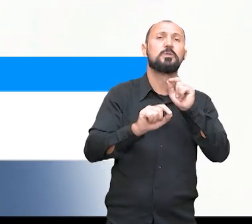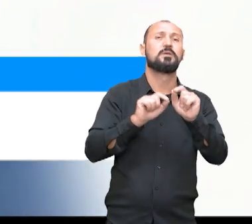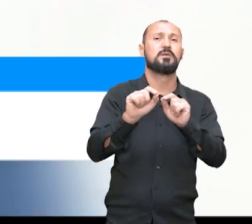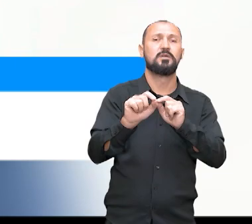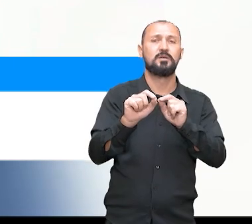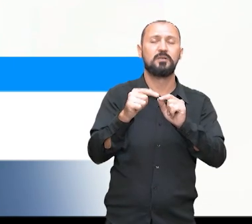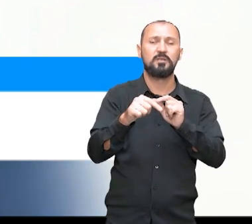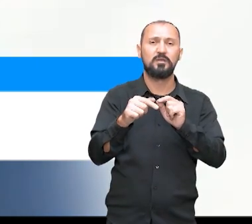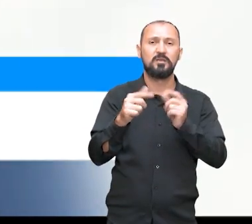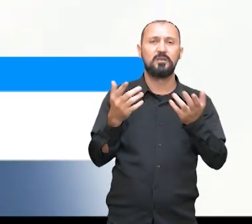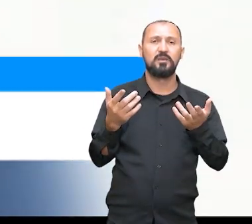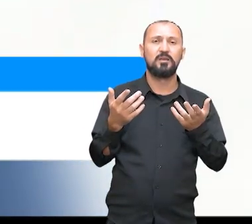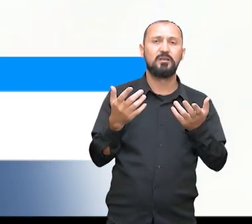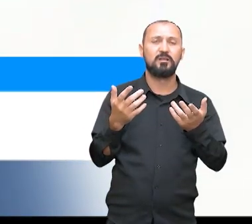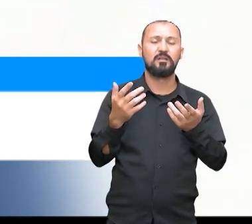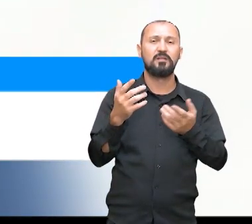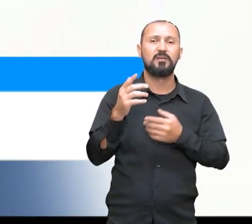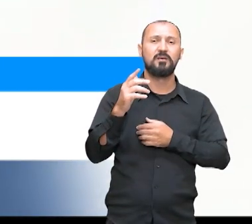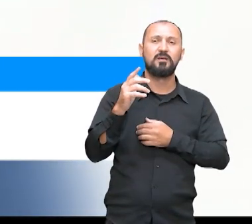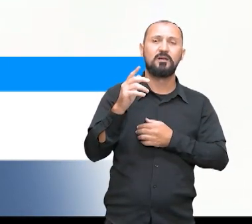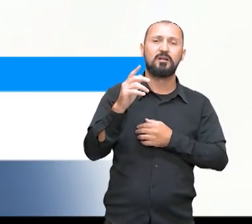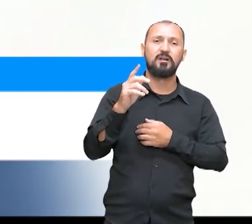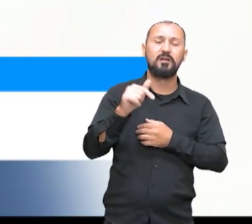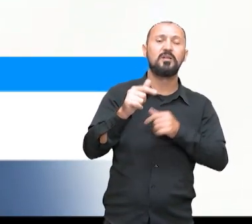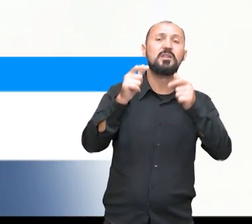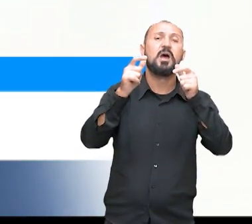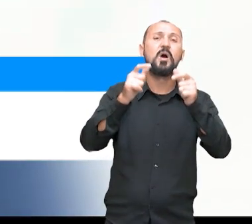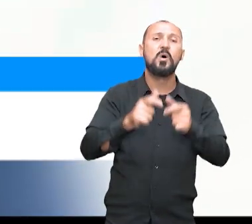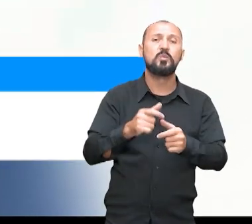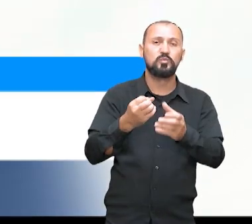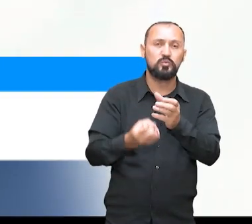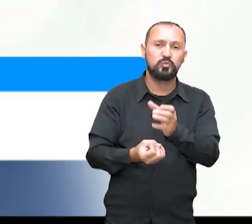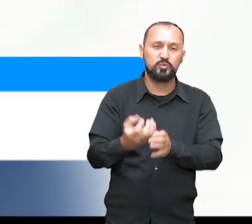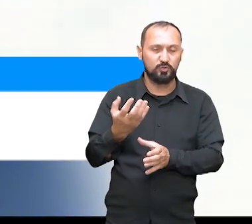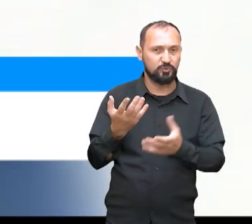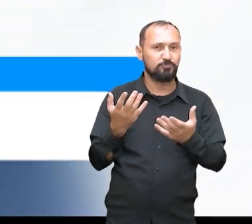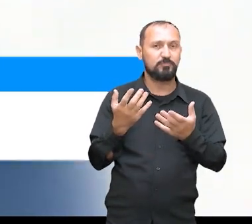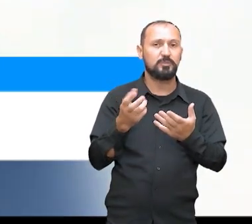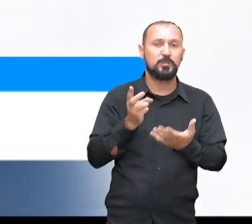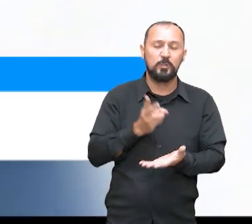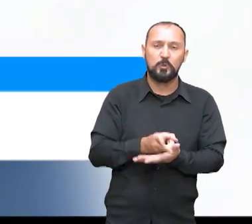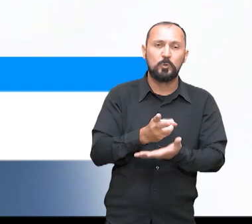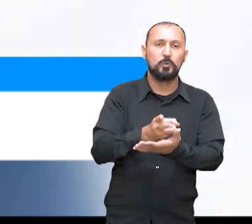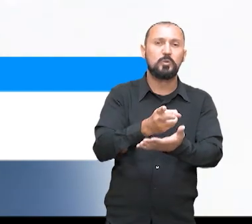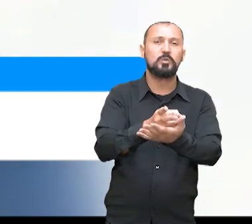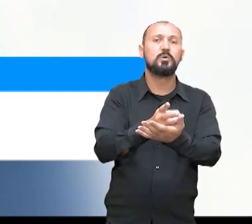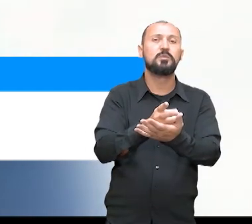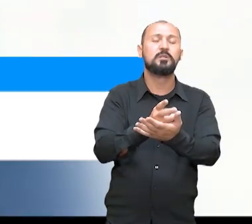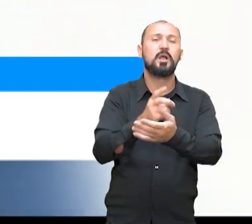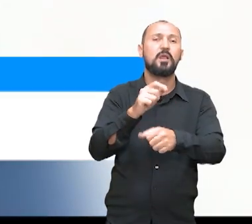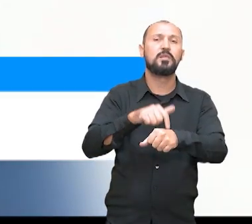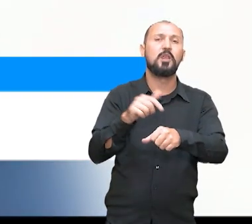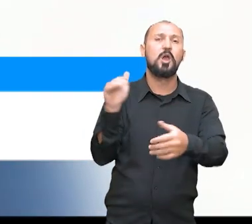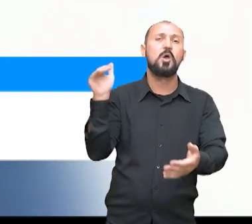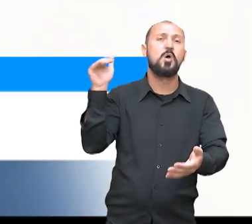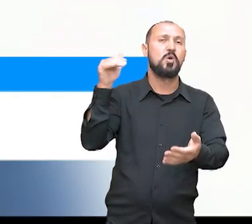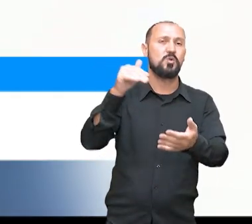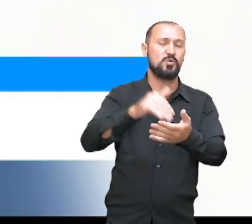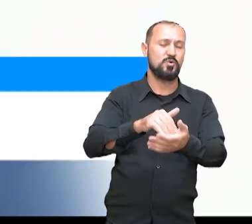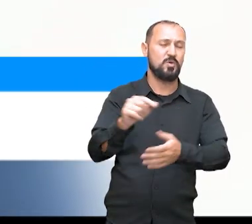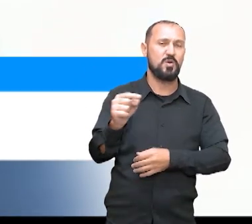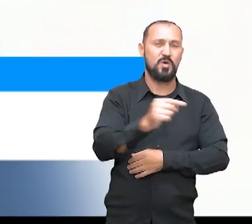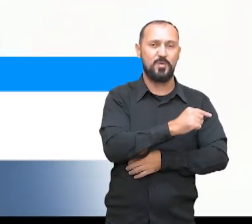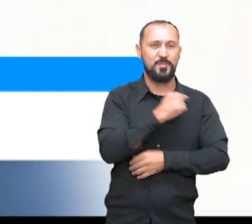naquilo que ele é, de onde ele iniciou e continuou até o seu